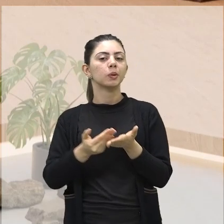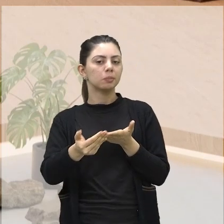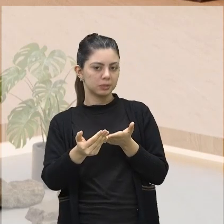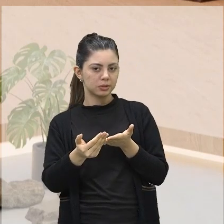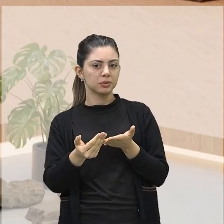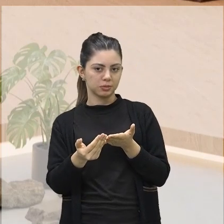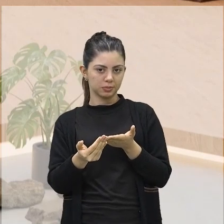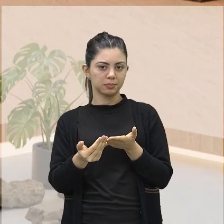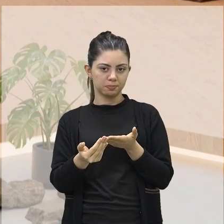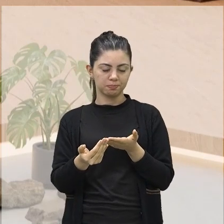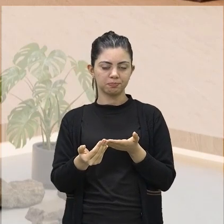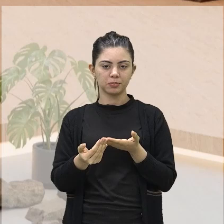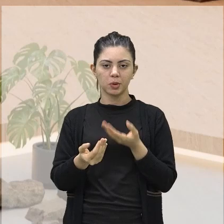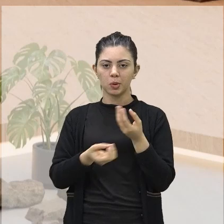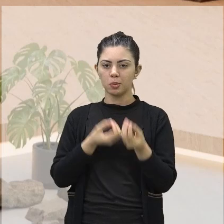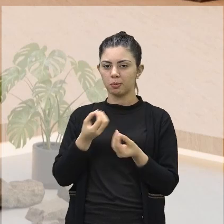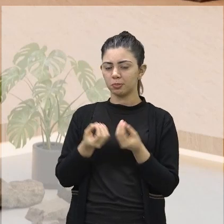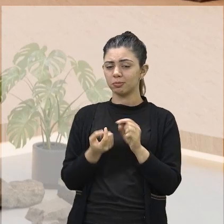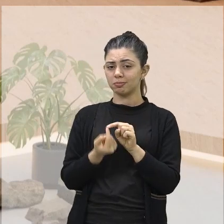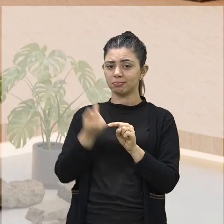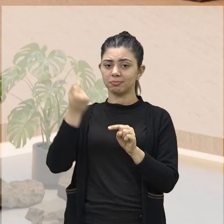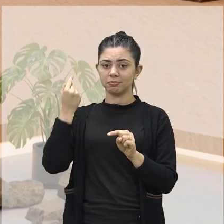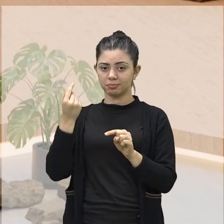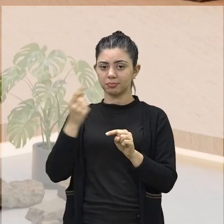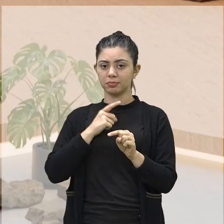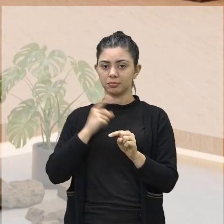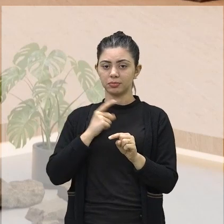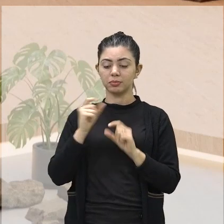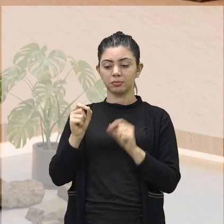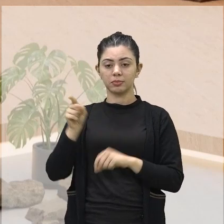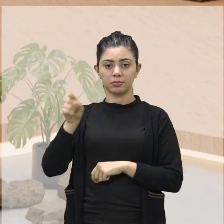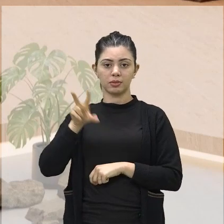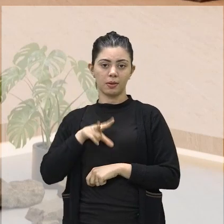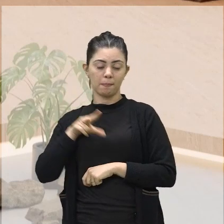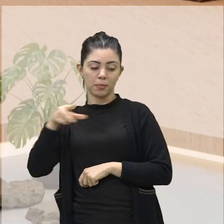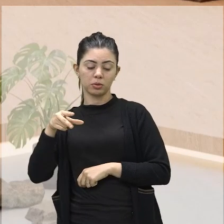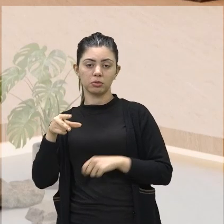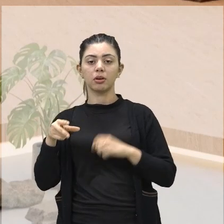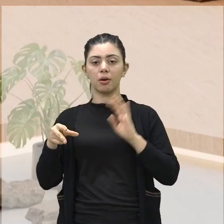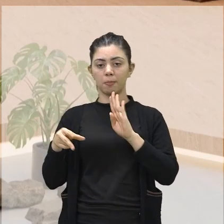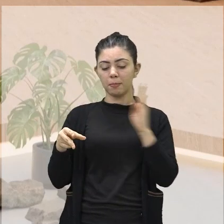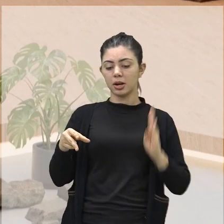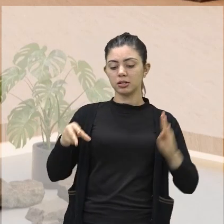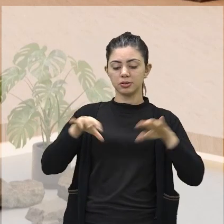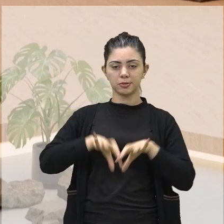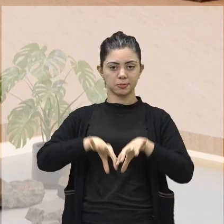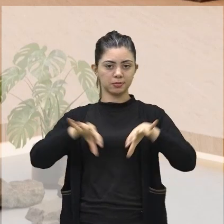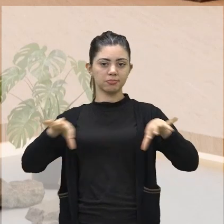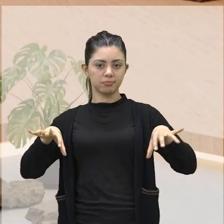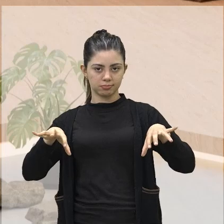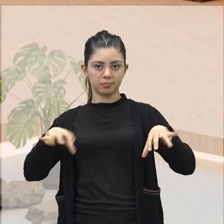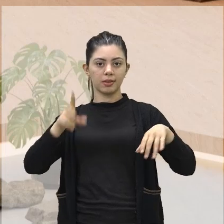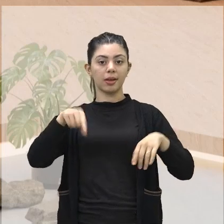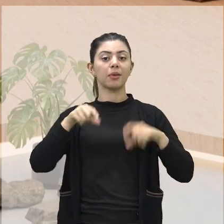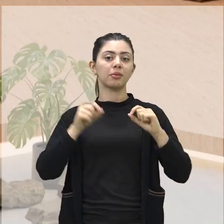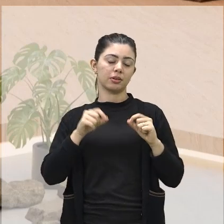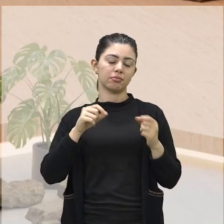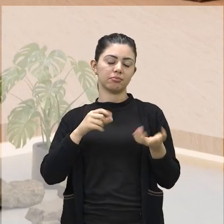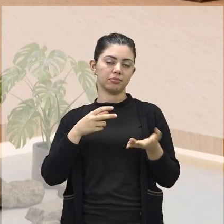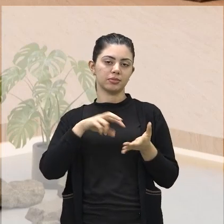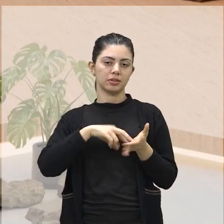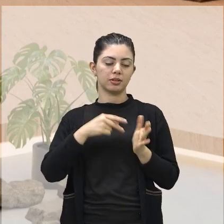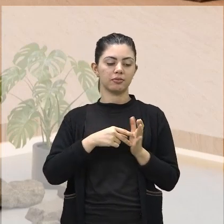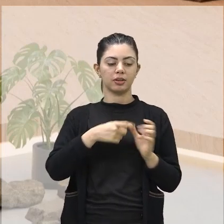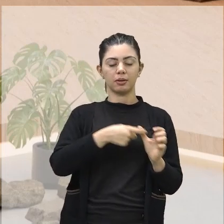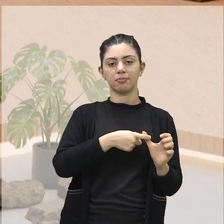que há a separação entre Portugal e Brasil, isto é, a partir da independência política do